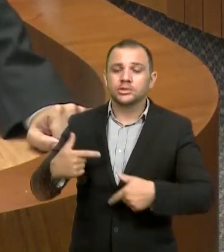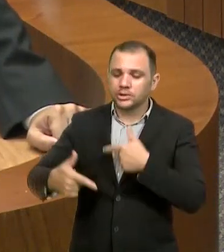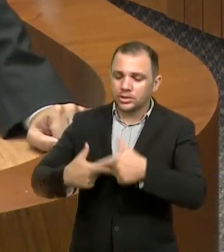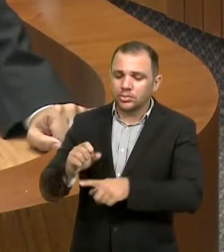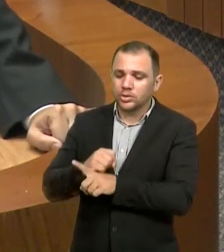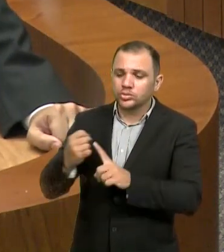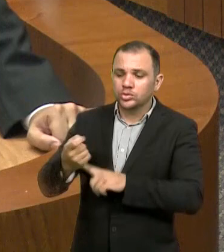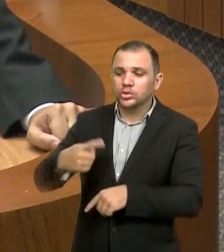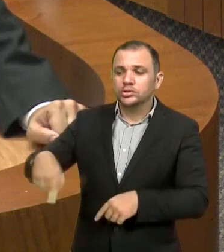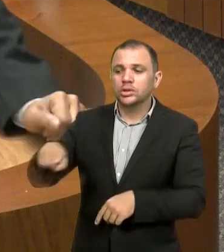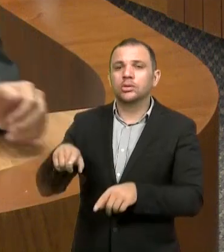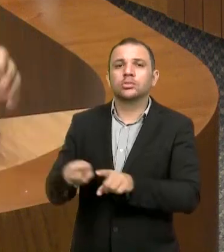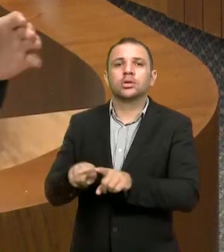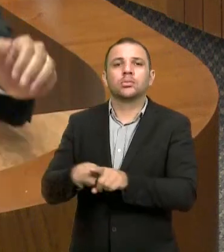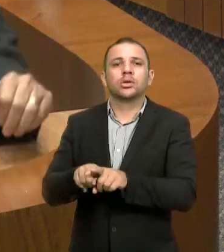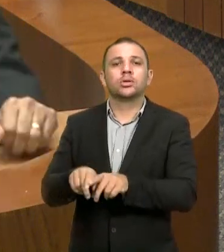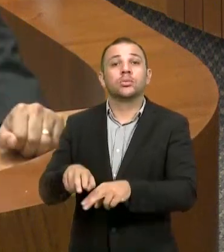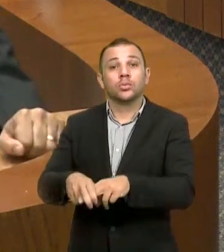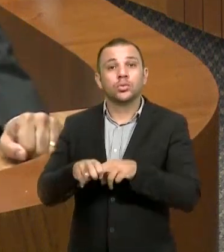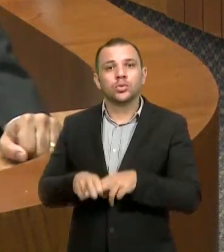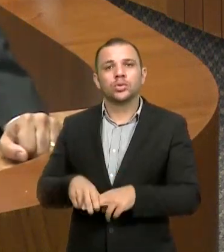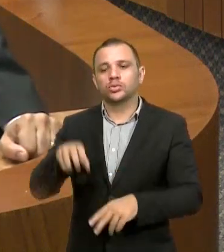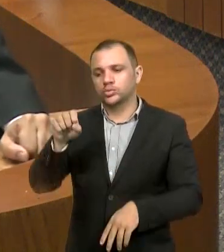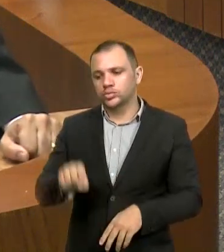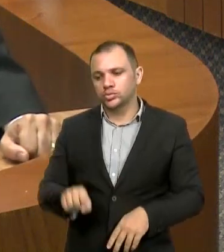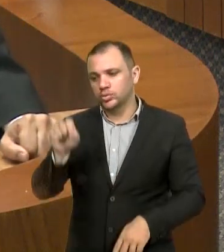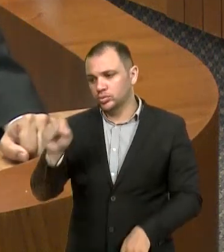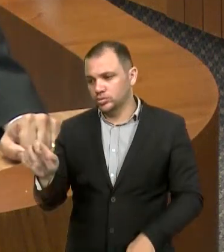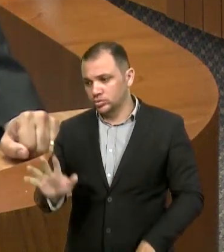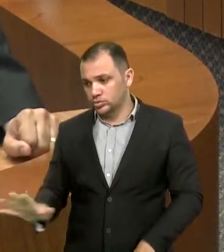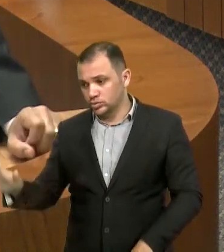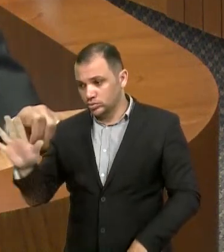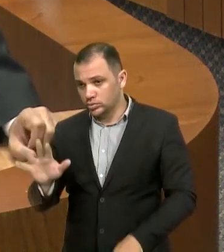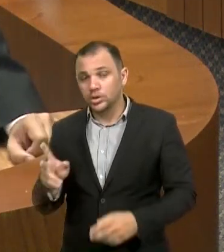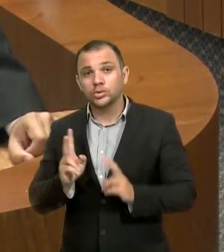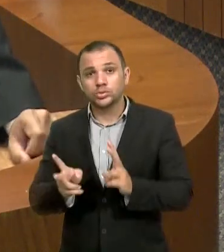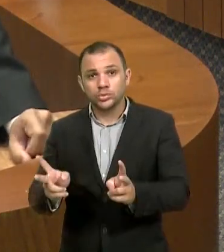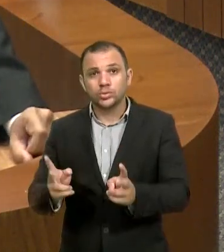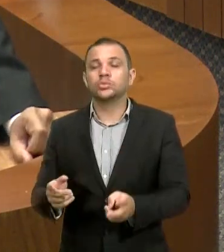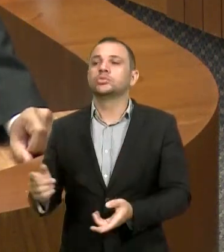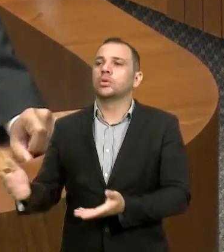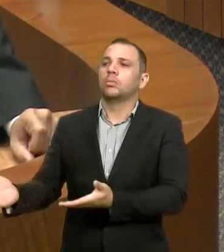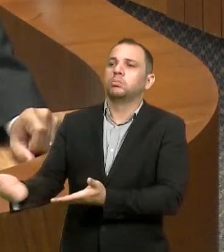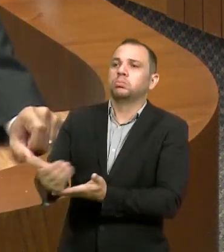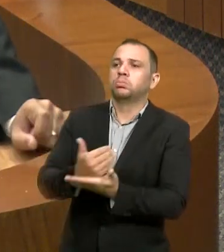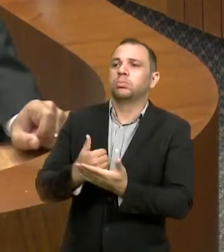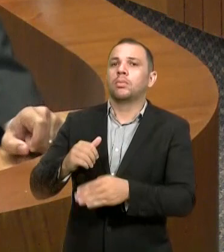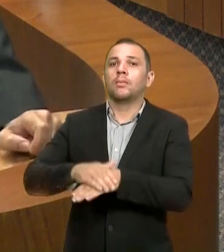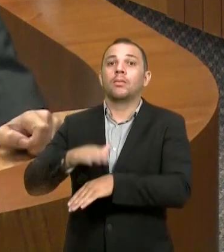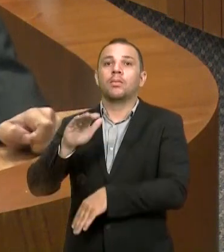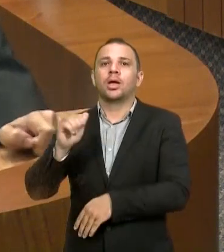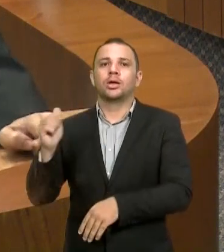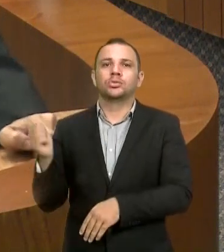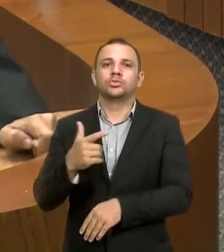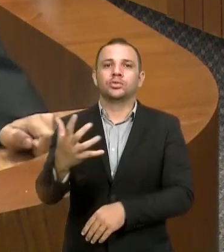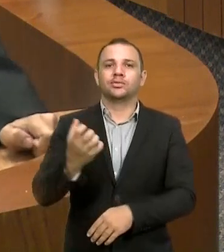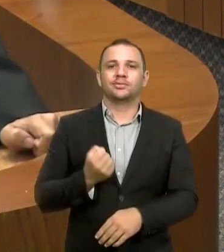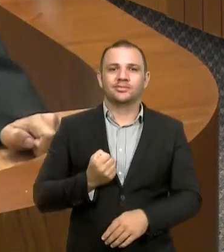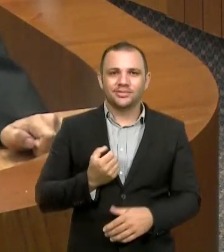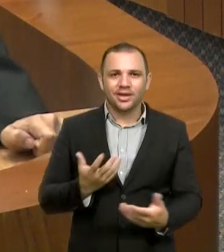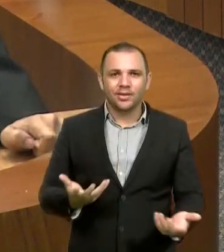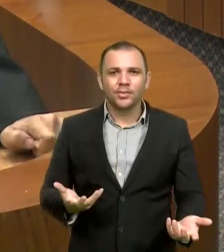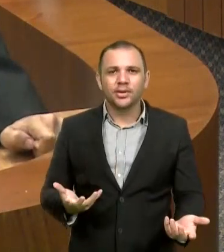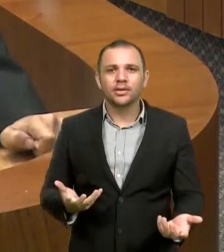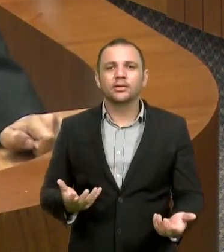Sudeste vão continuar com a arrecadação muito maior do que recebem de volta? Isso não pode ser intensificado, ano a ano, década a